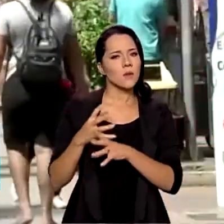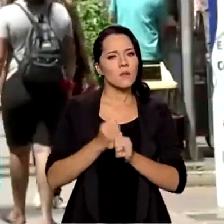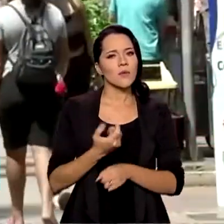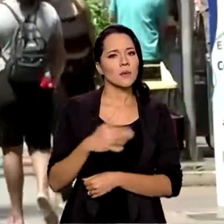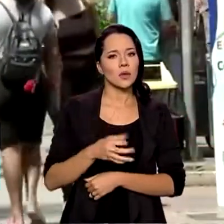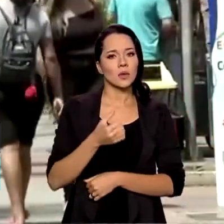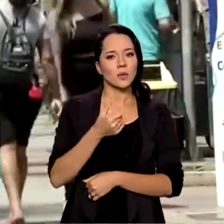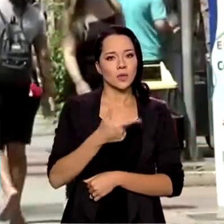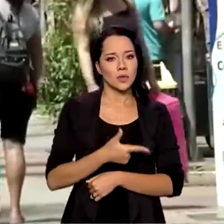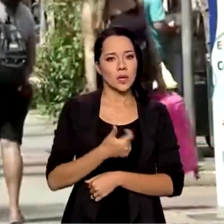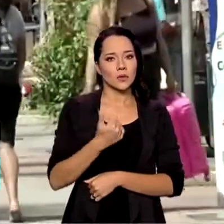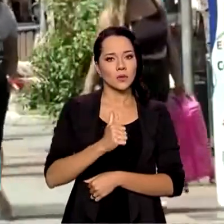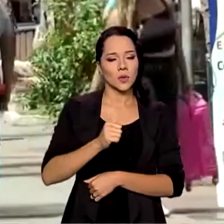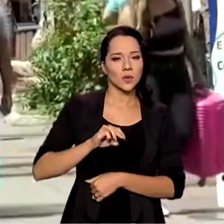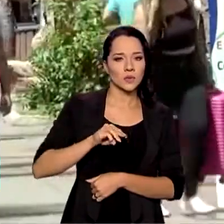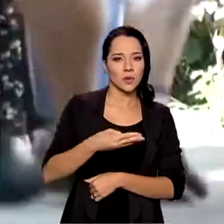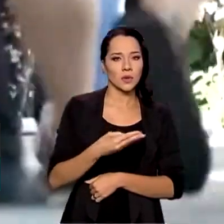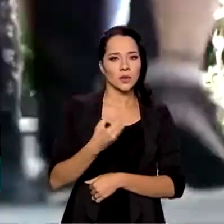país